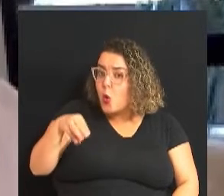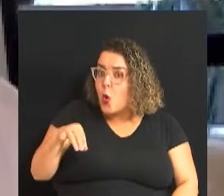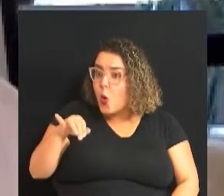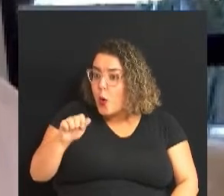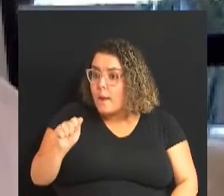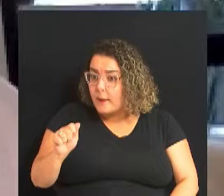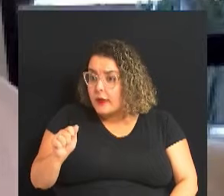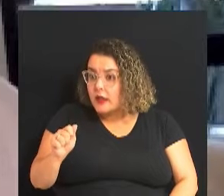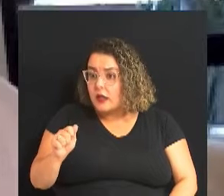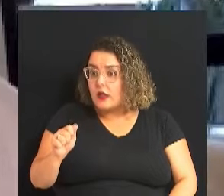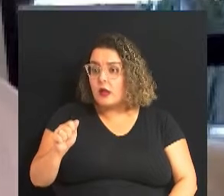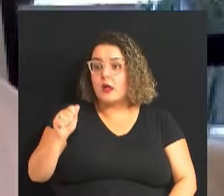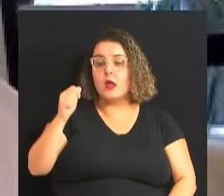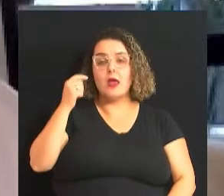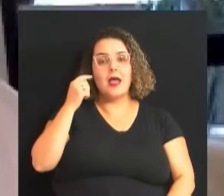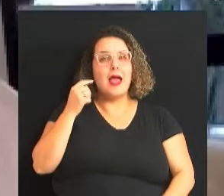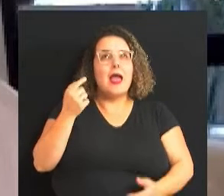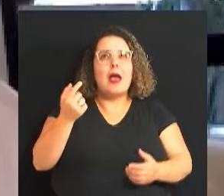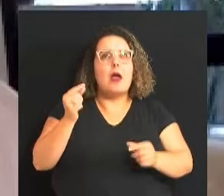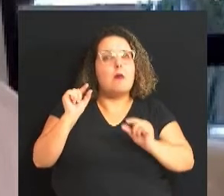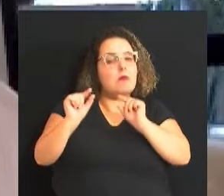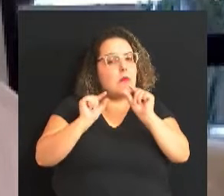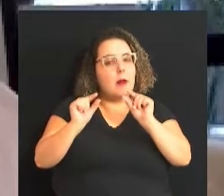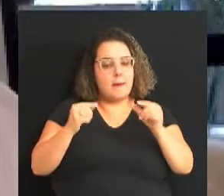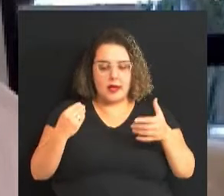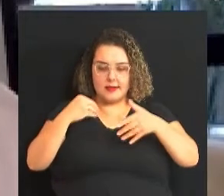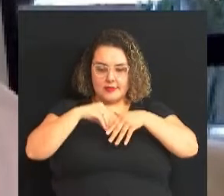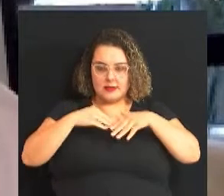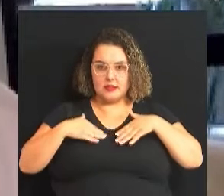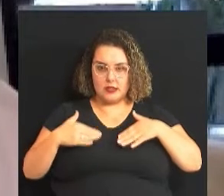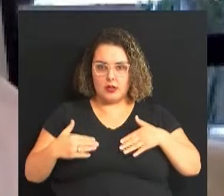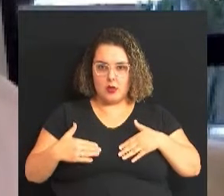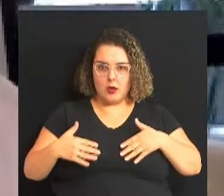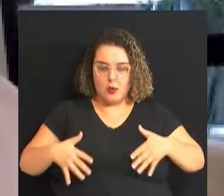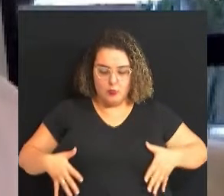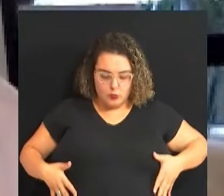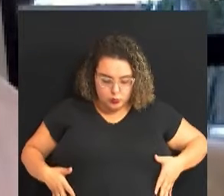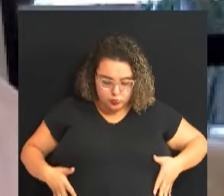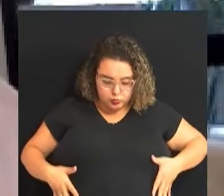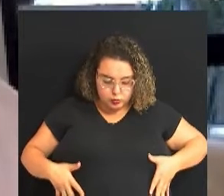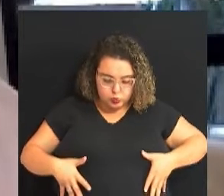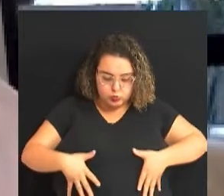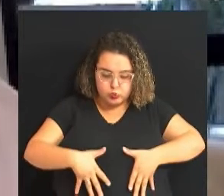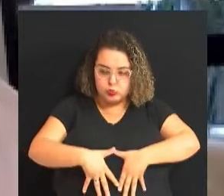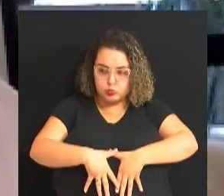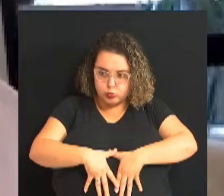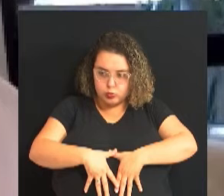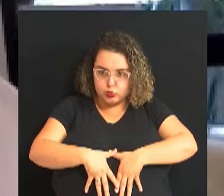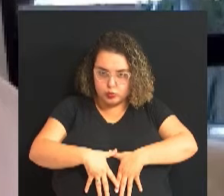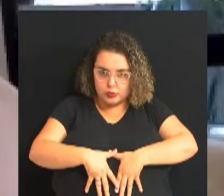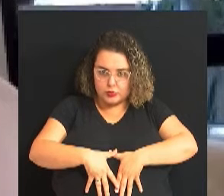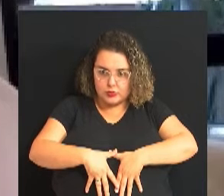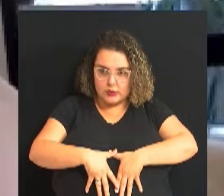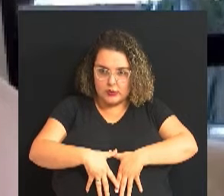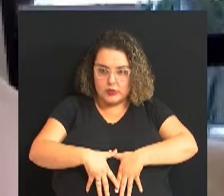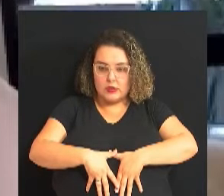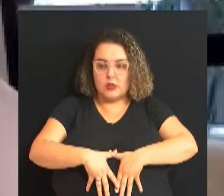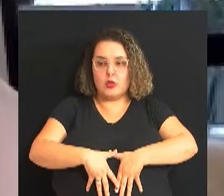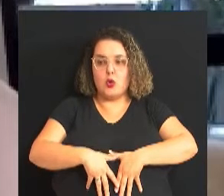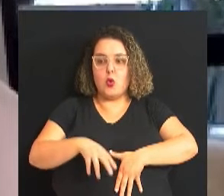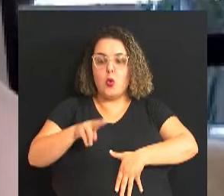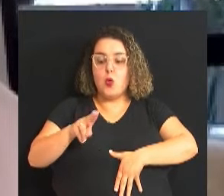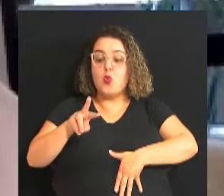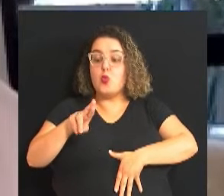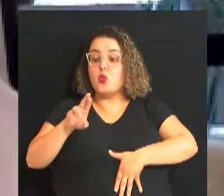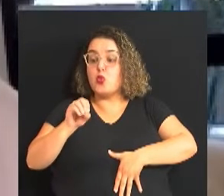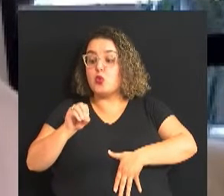exteriorização de alguma parte nossa na parede abdominal. Daí você vai chamar de urostomia